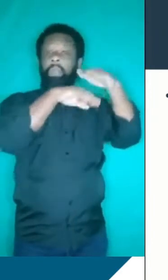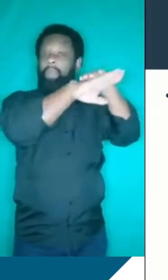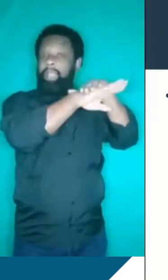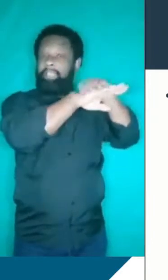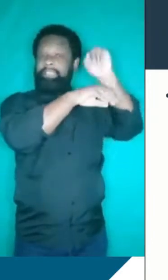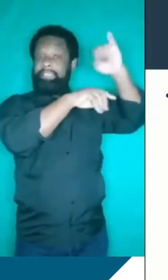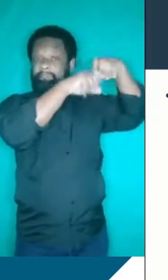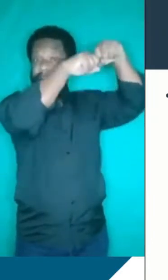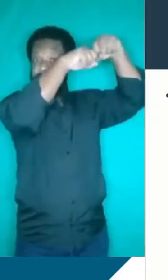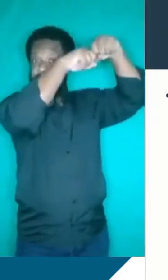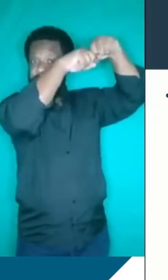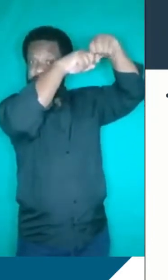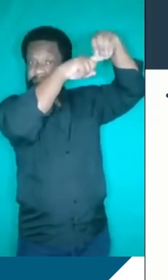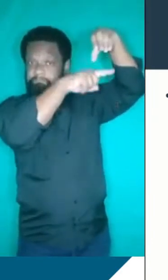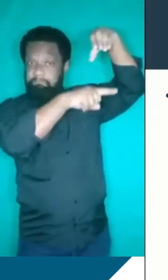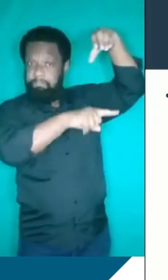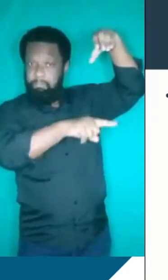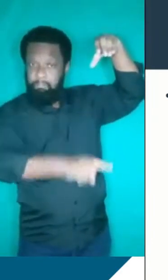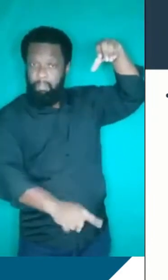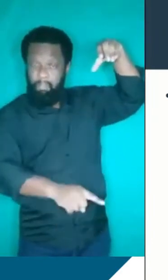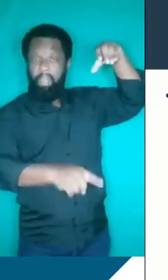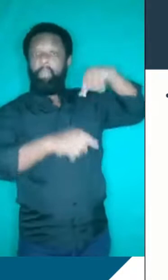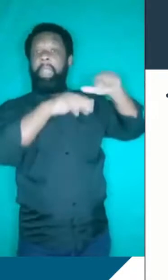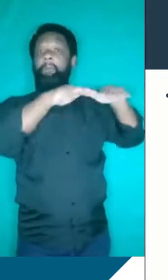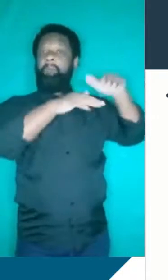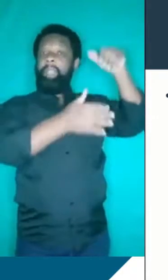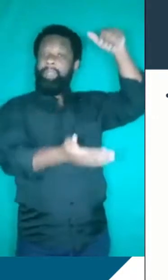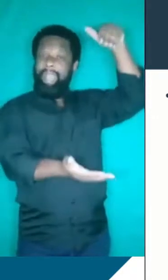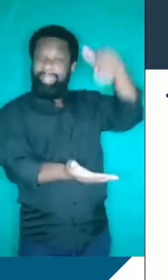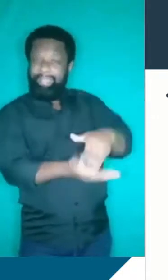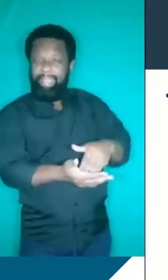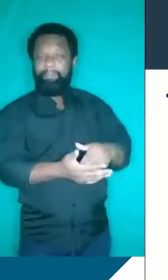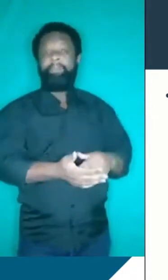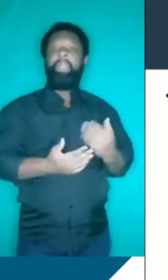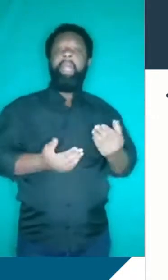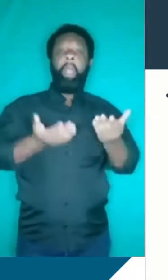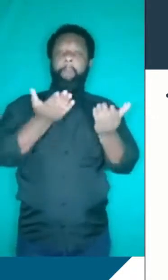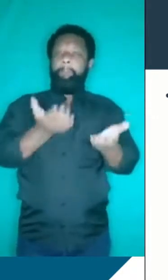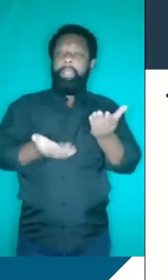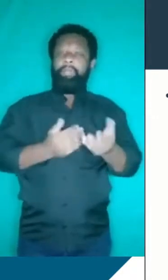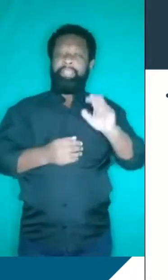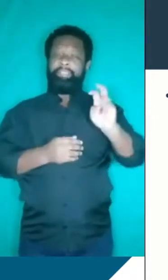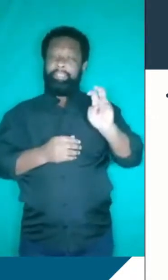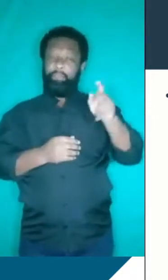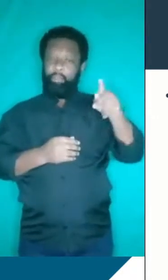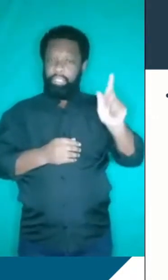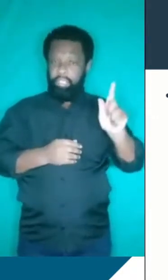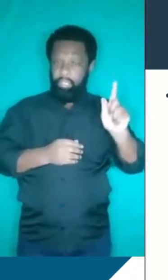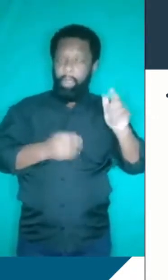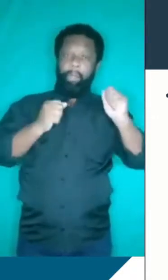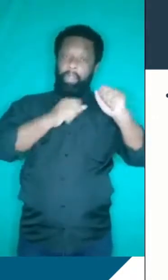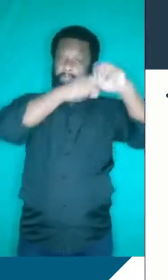ele vai realizar trabalho. Ele vai se movimentar até chegar ao solo. Tudo bem? Então, esse objeto de massa 5 kg está em repouso a 4 metros de altura. Ele pode